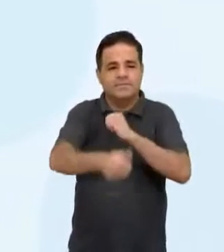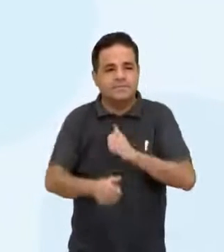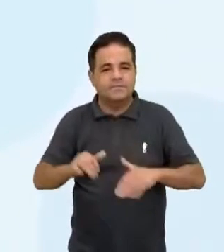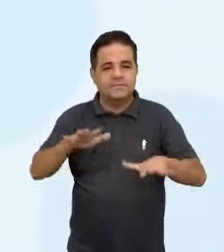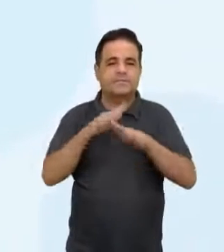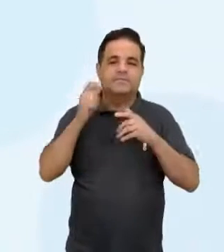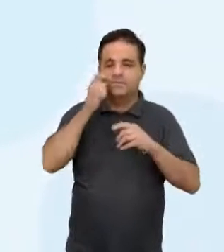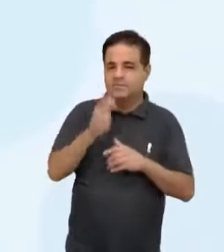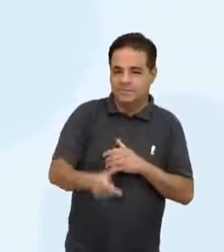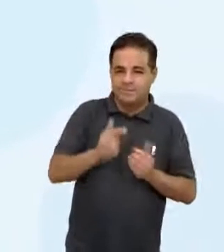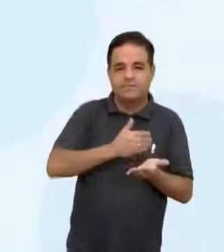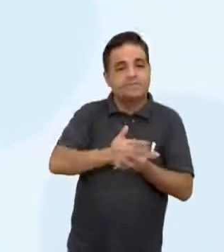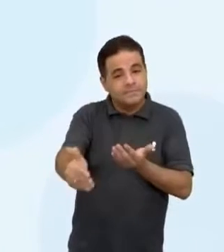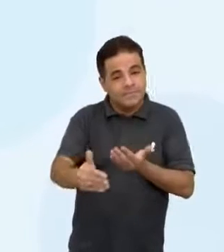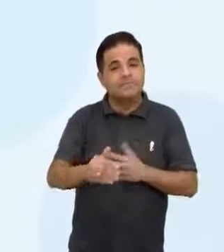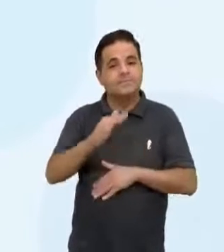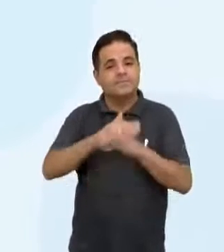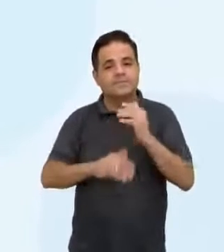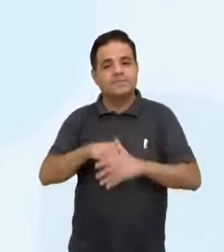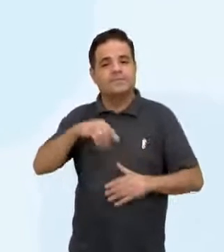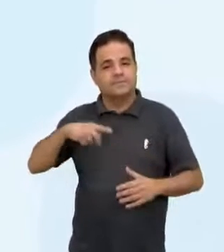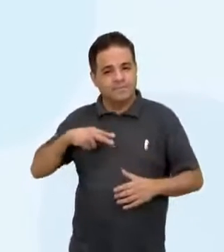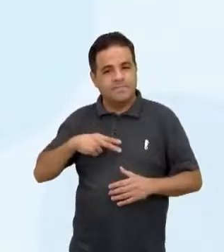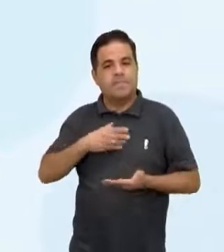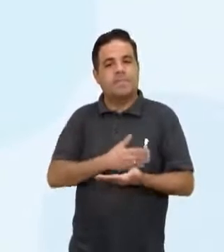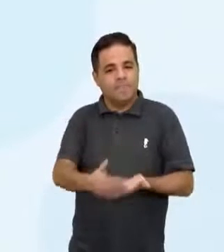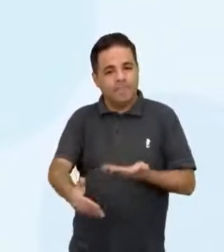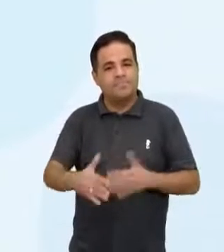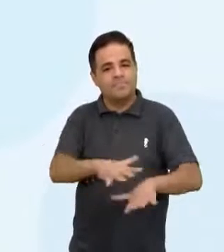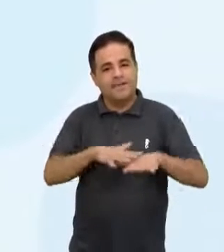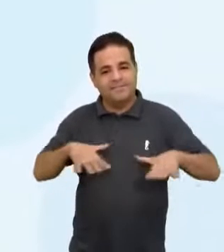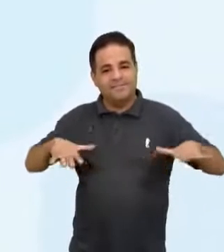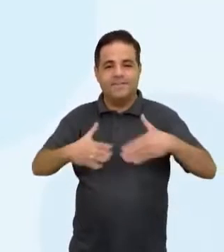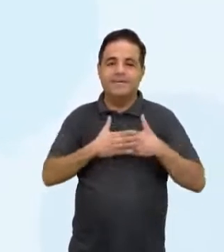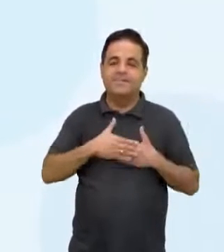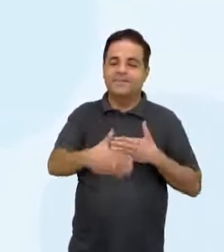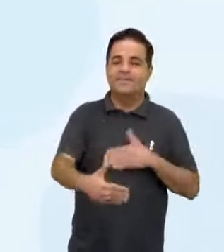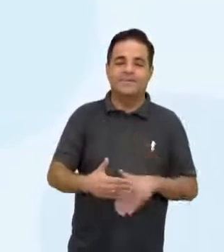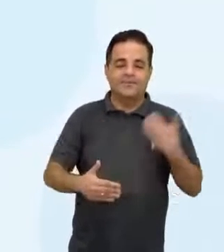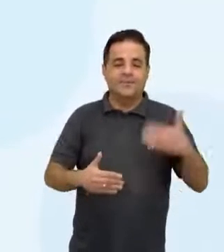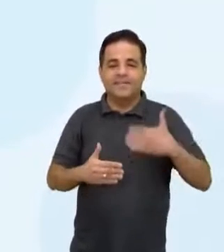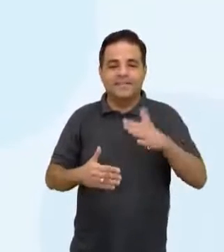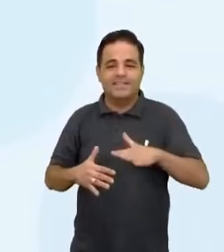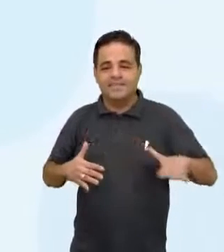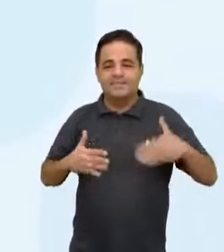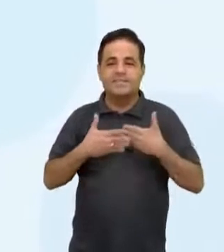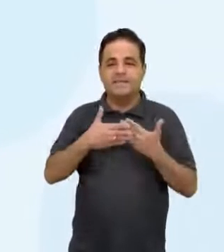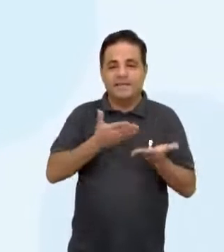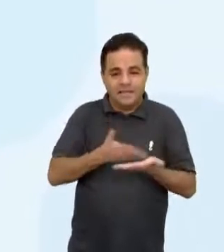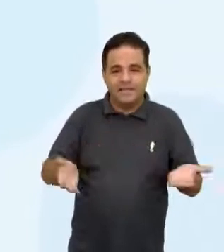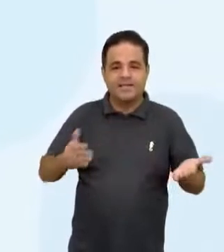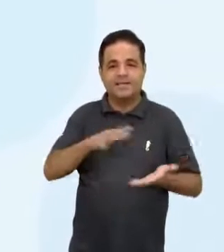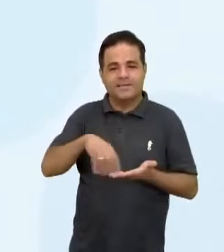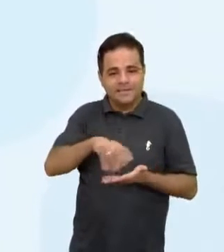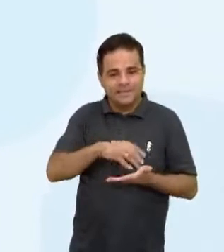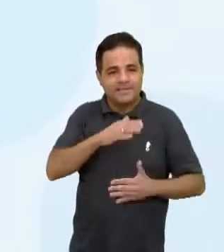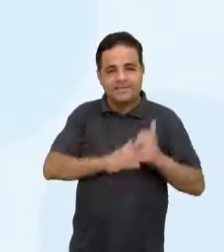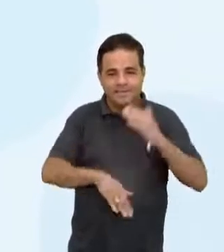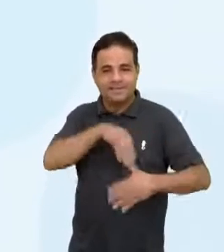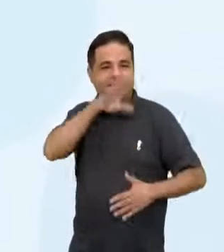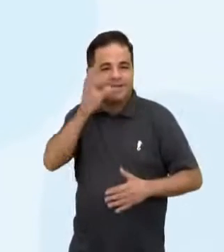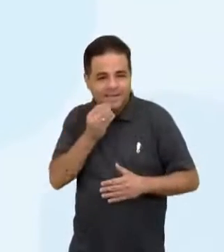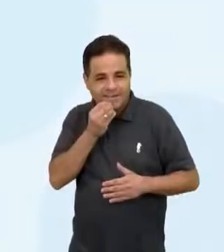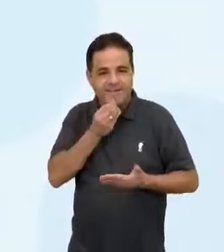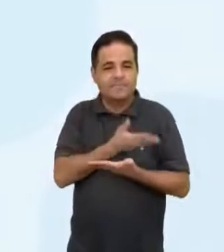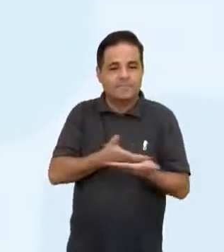interesse da iniciativa privada por essa área e as consequentes oportunidades de independência financeira e ascensão social têm